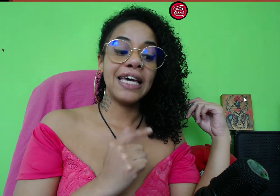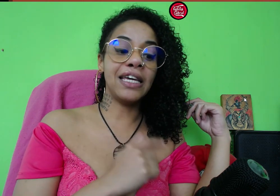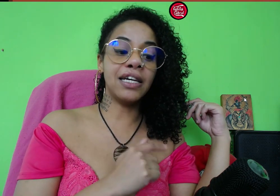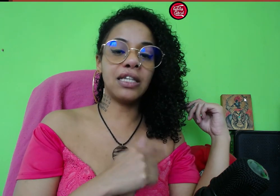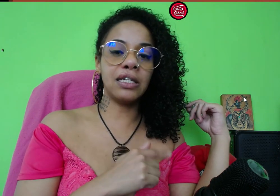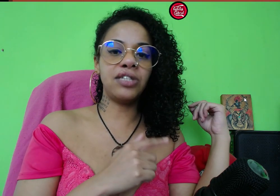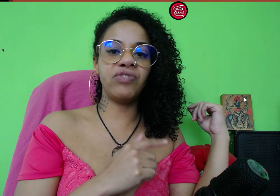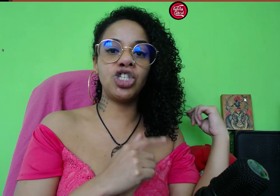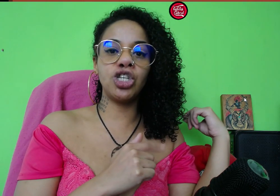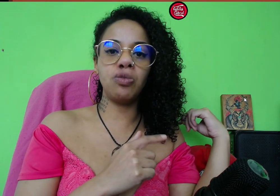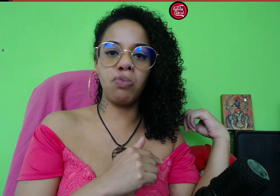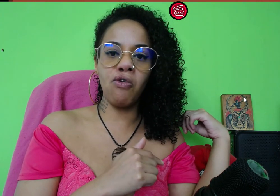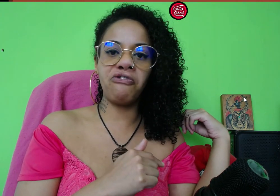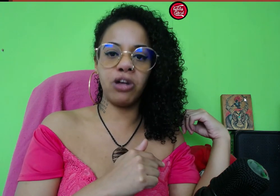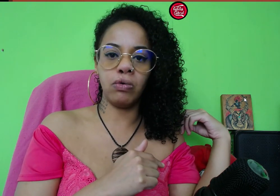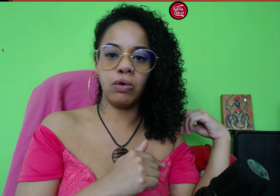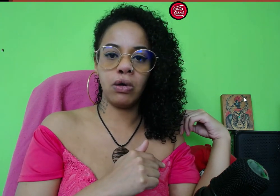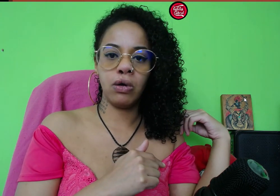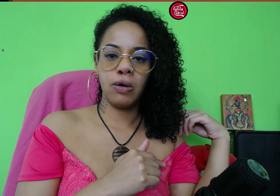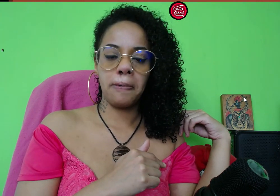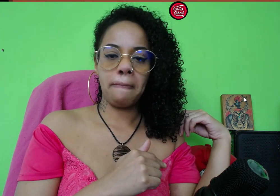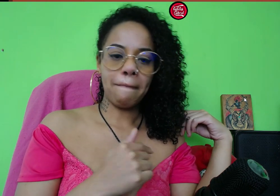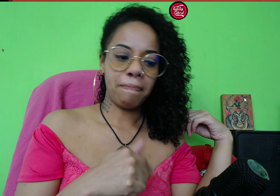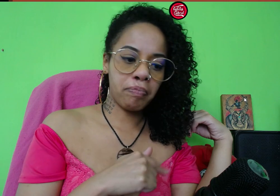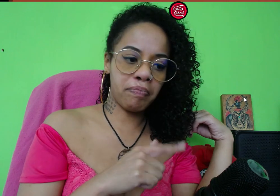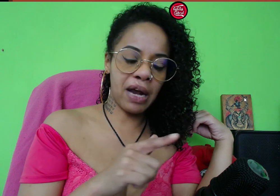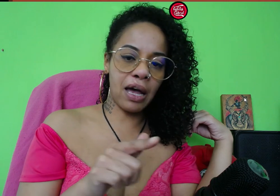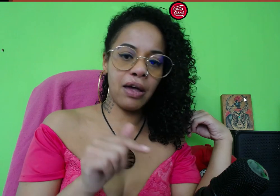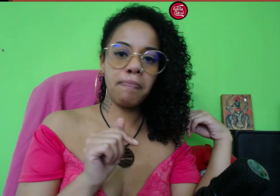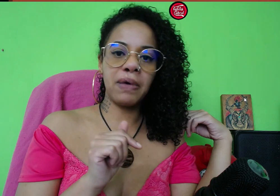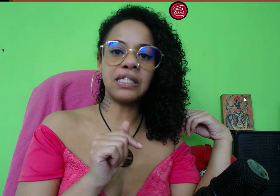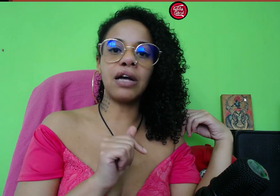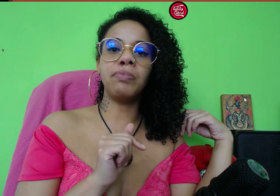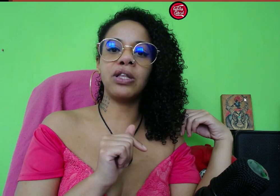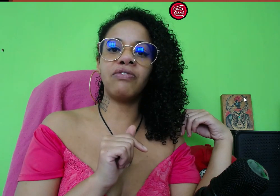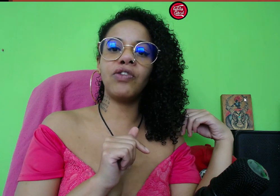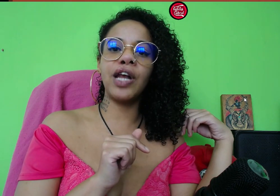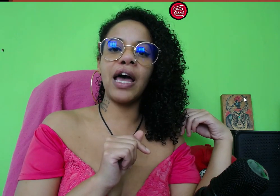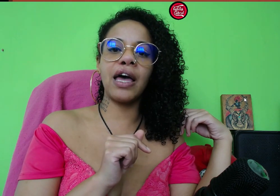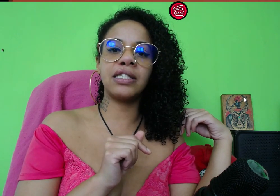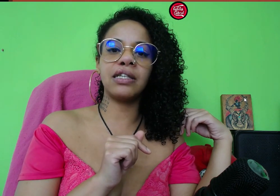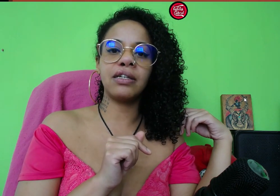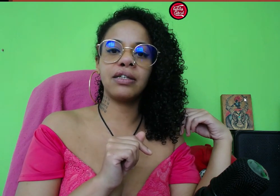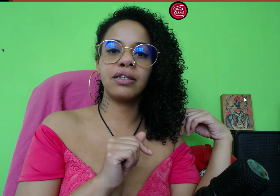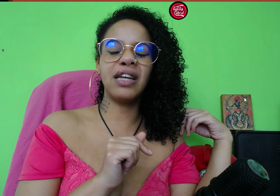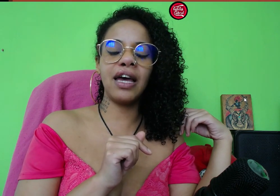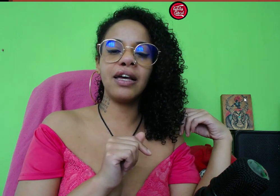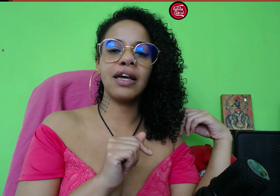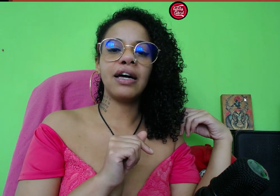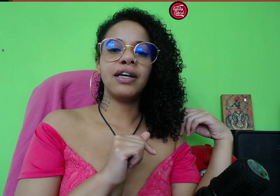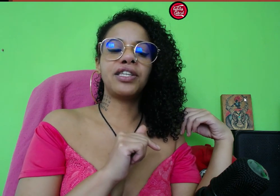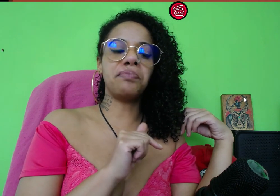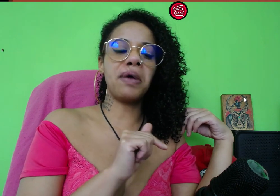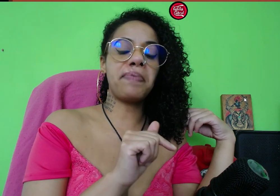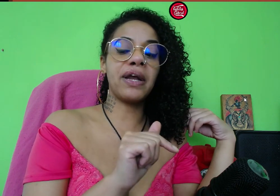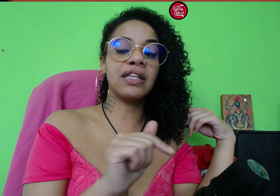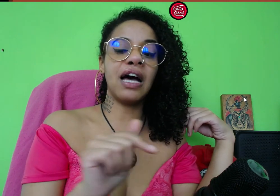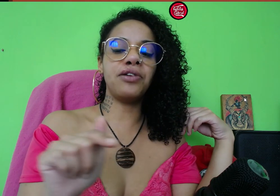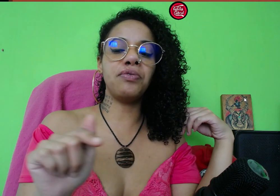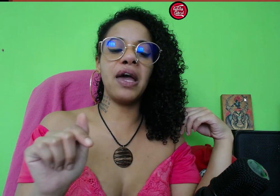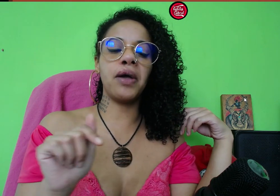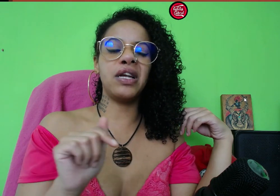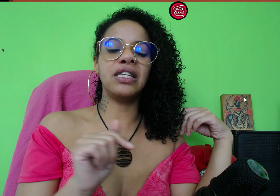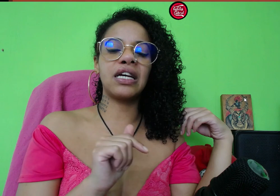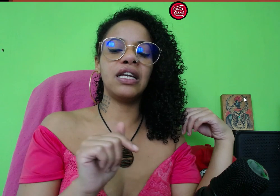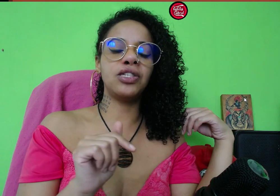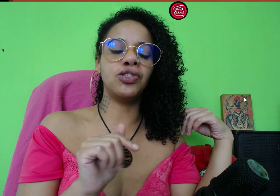e eu sou se vestia de búfalo para passar no meio da floresta né também para